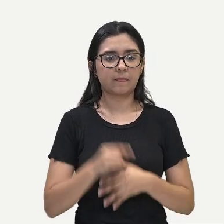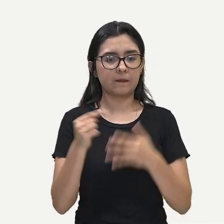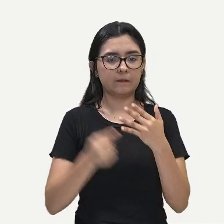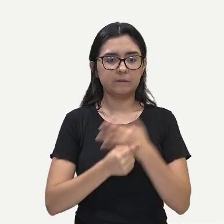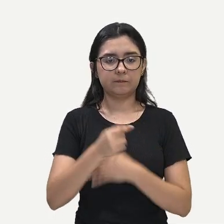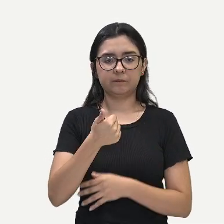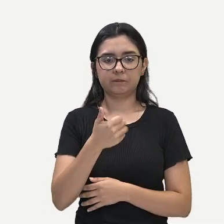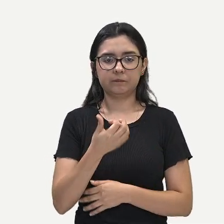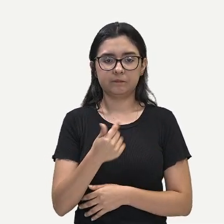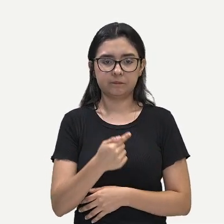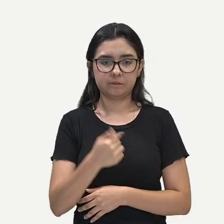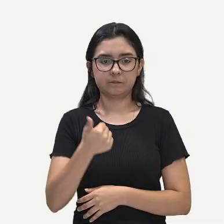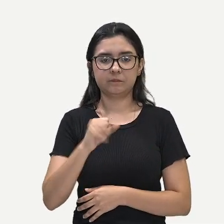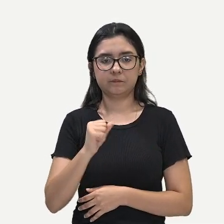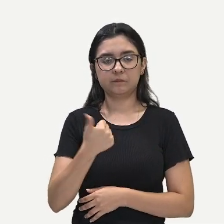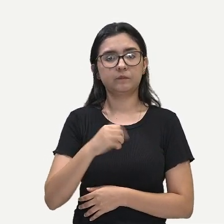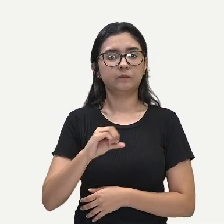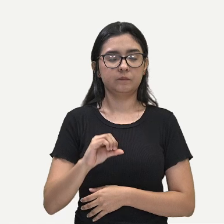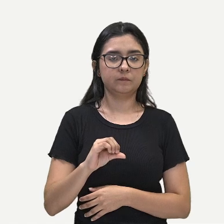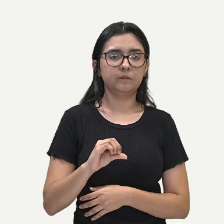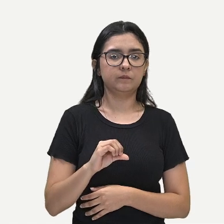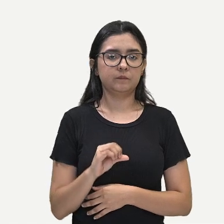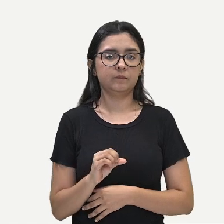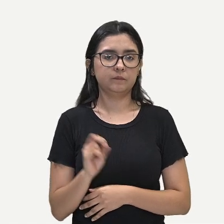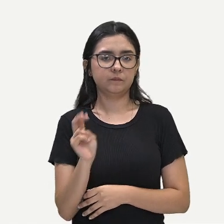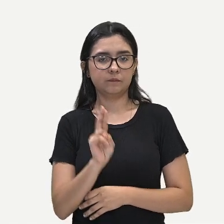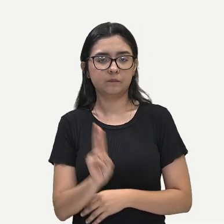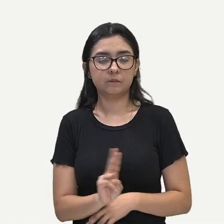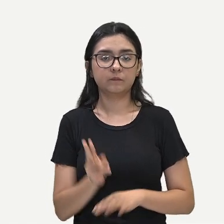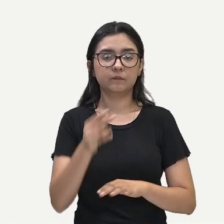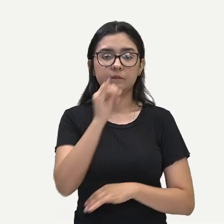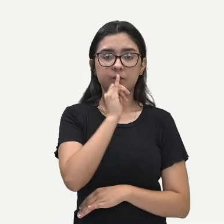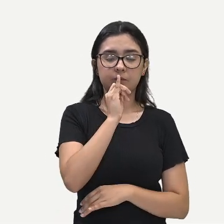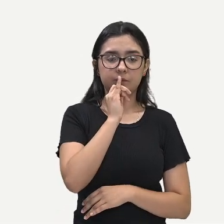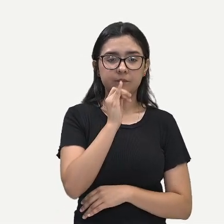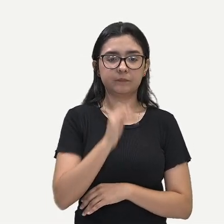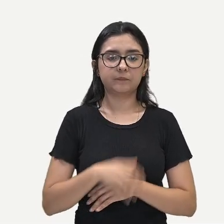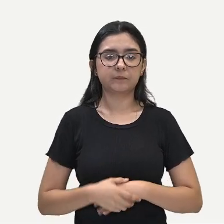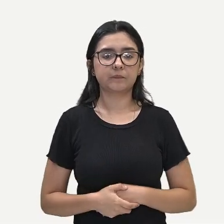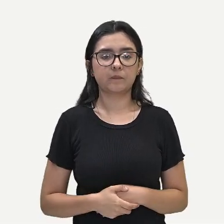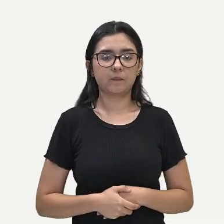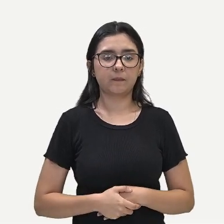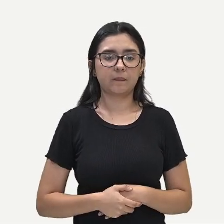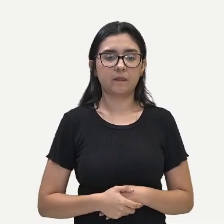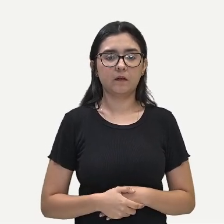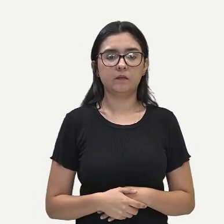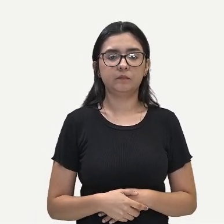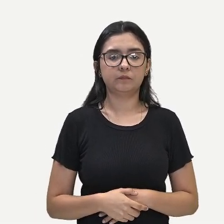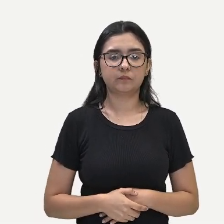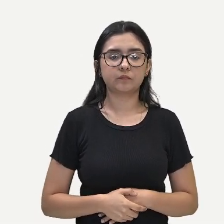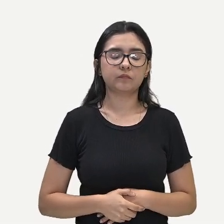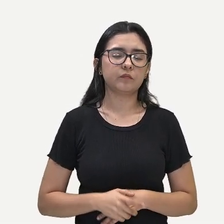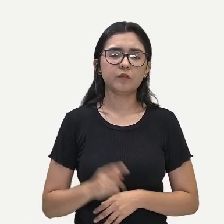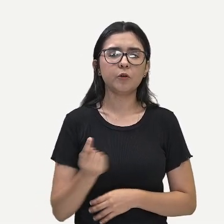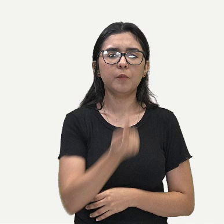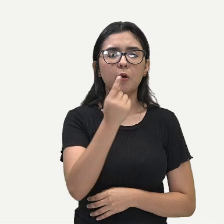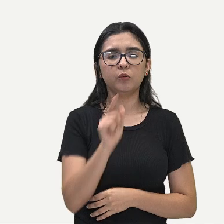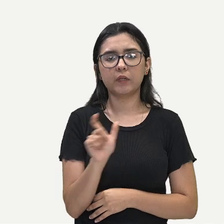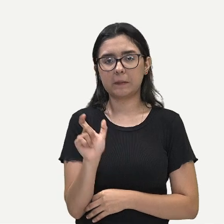17, 18 e 19, formando uma